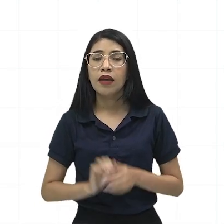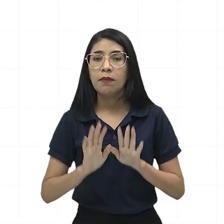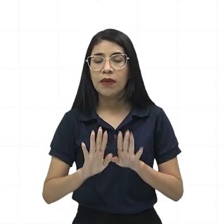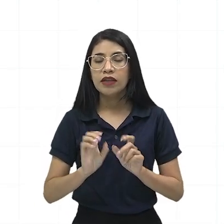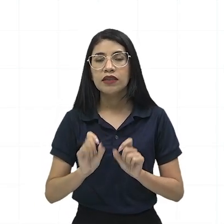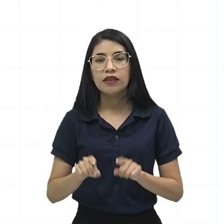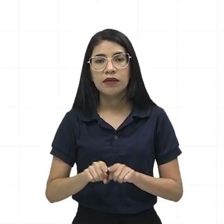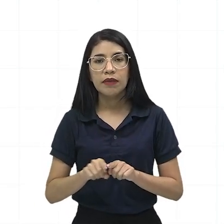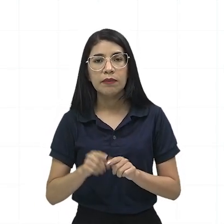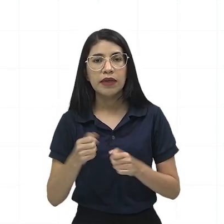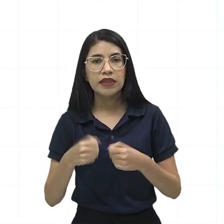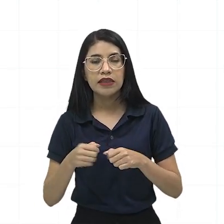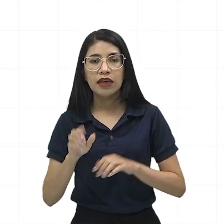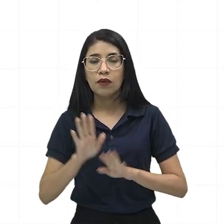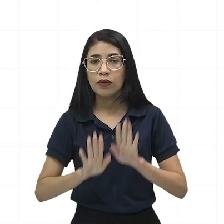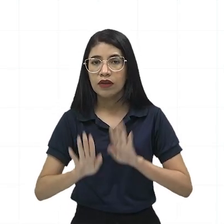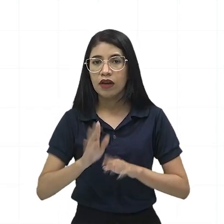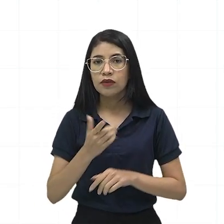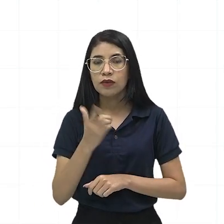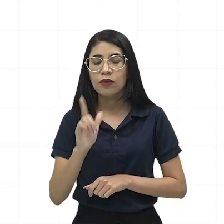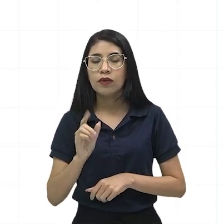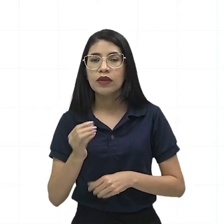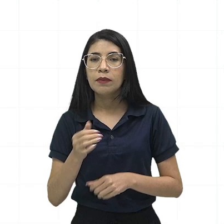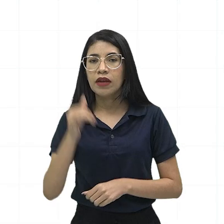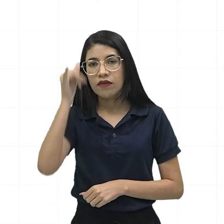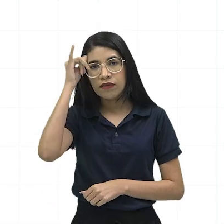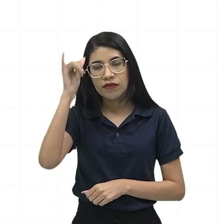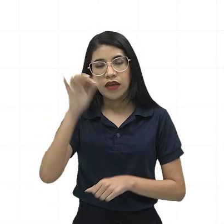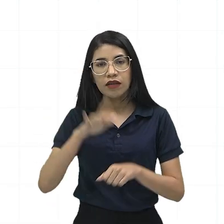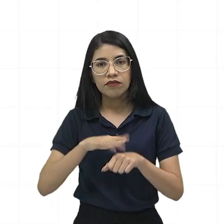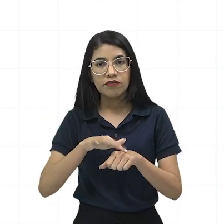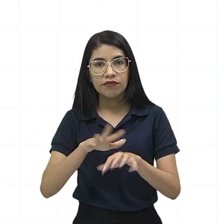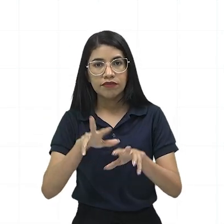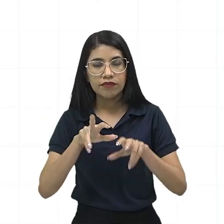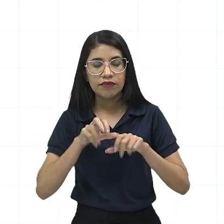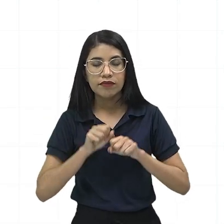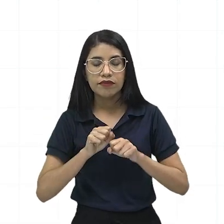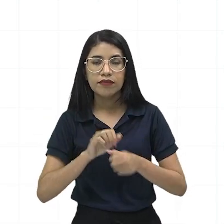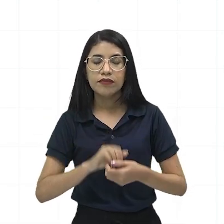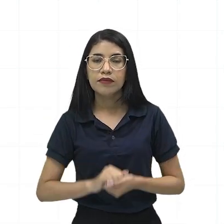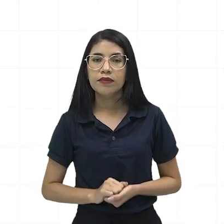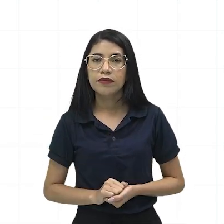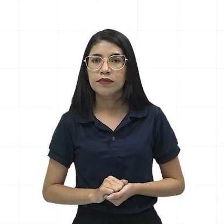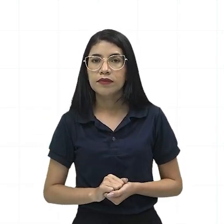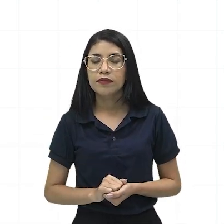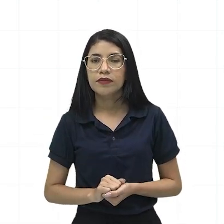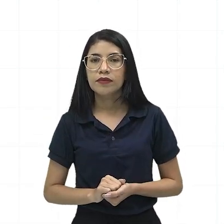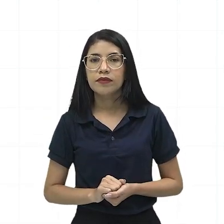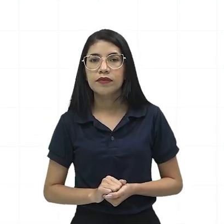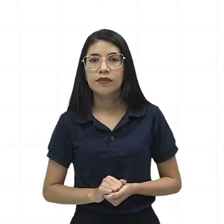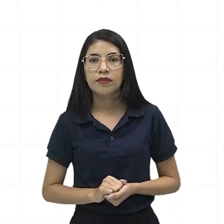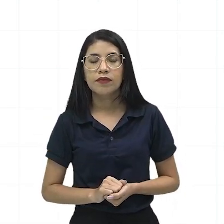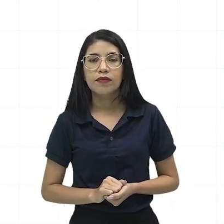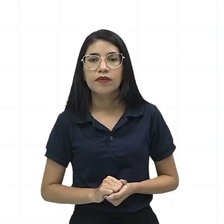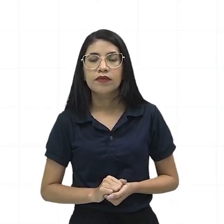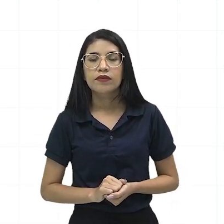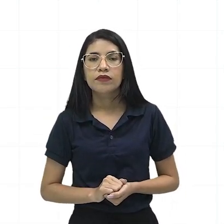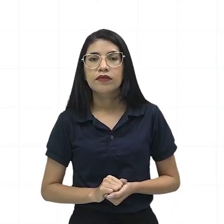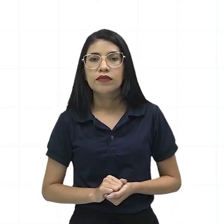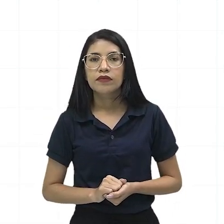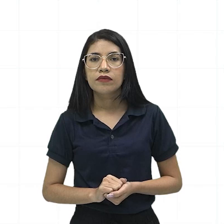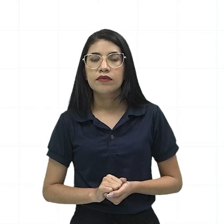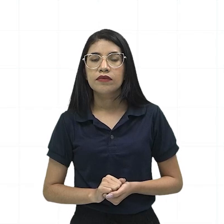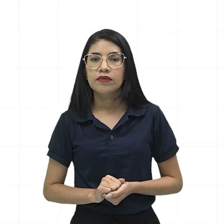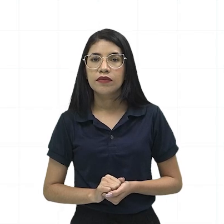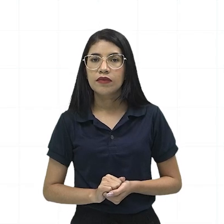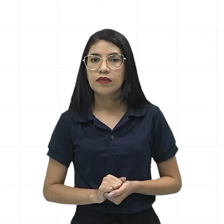outros cuidados são necessários para evitar a contaminação por micro-organismos causadores das ISTs. Então,